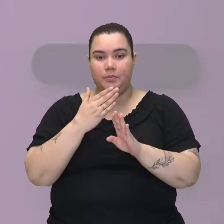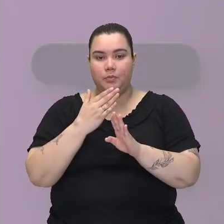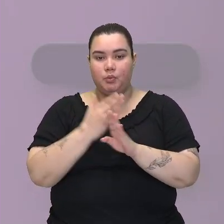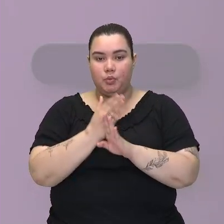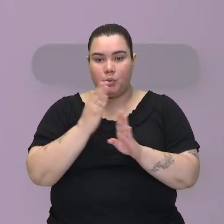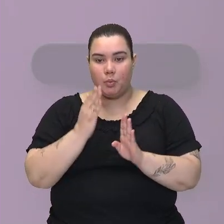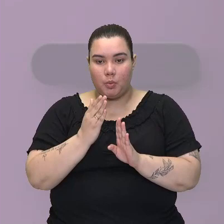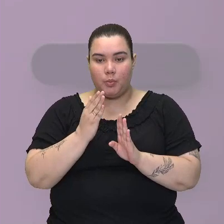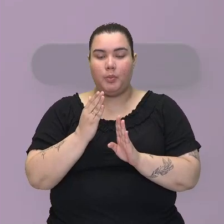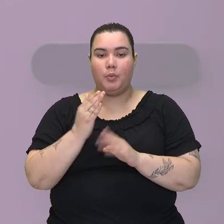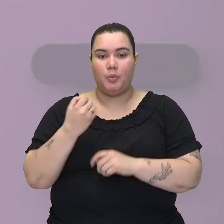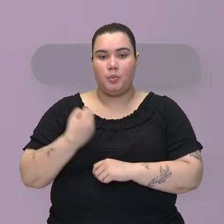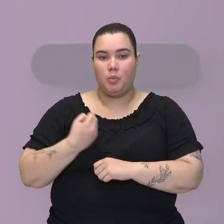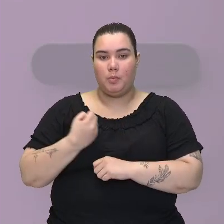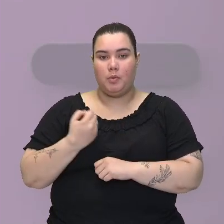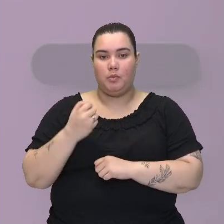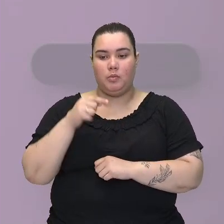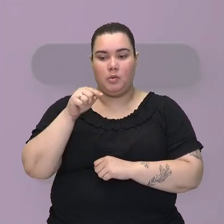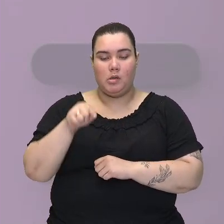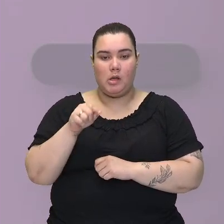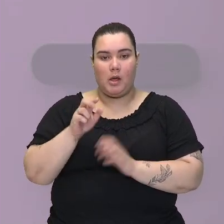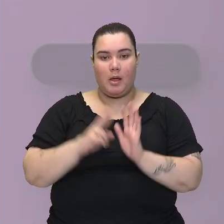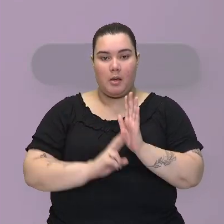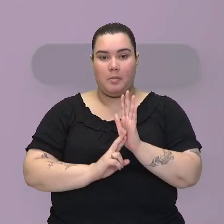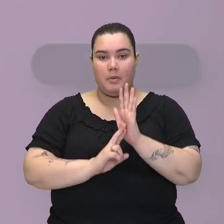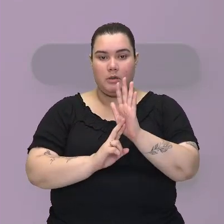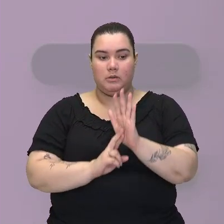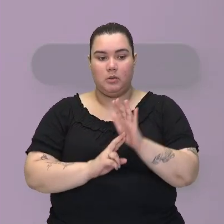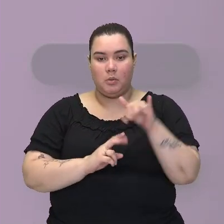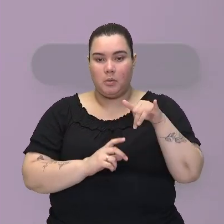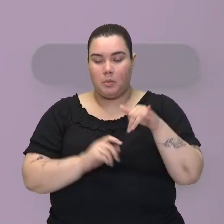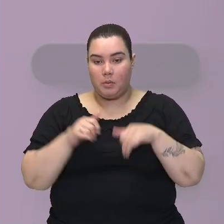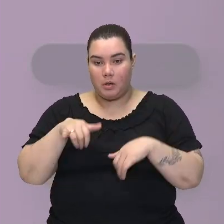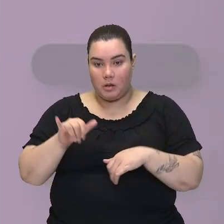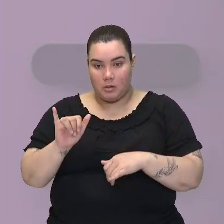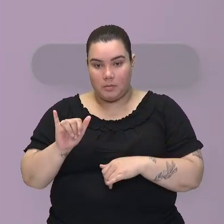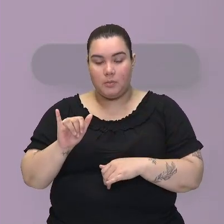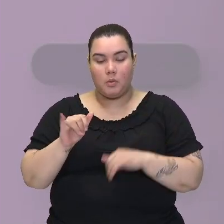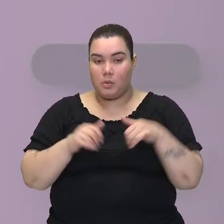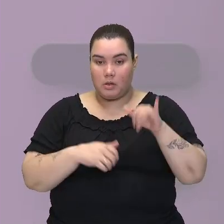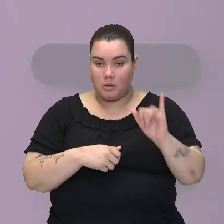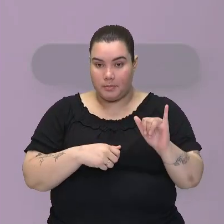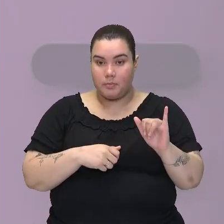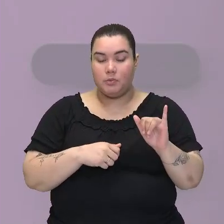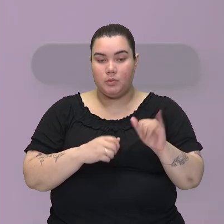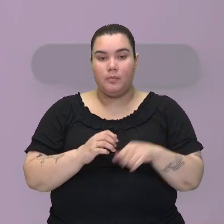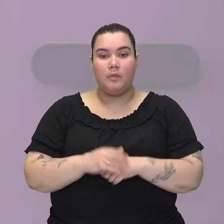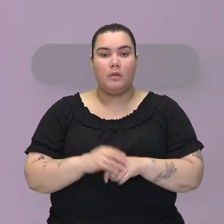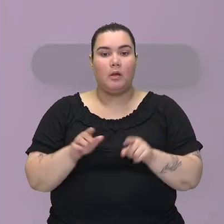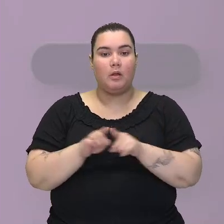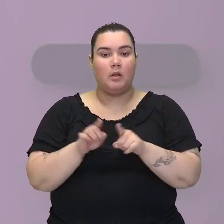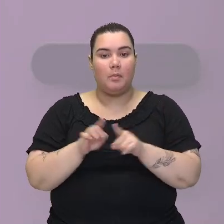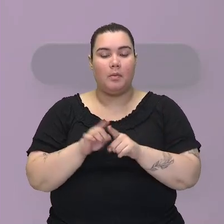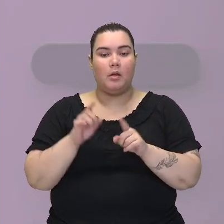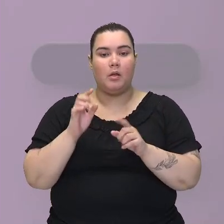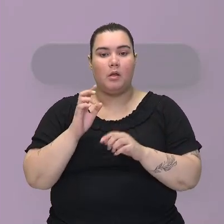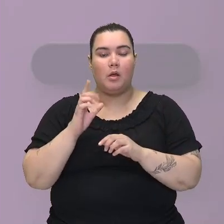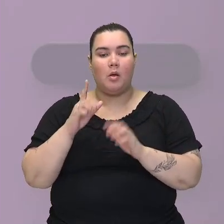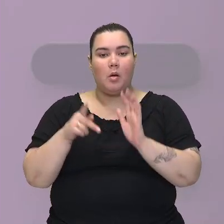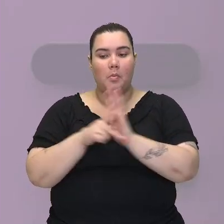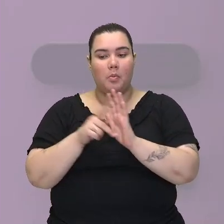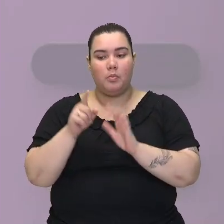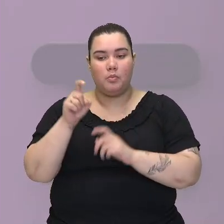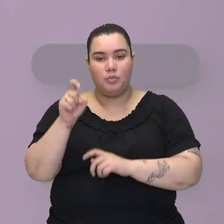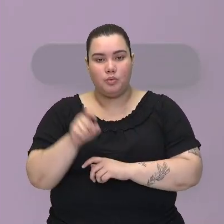os valores de y, eu vou atribuir valores para x, tá? E vou